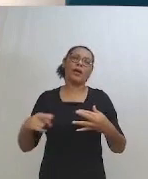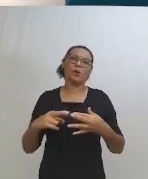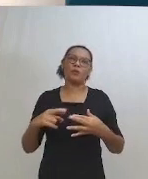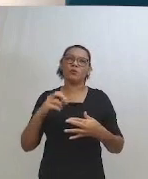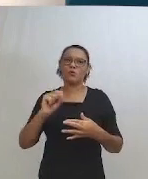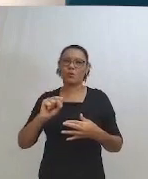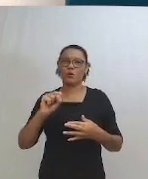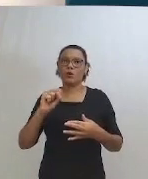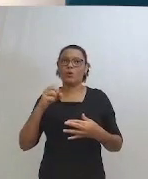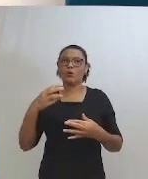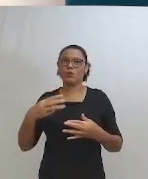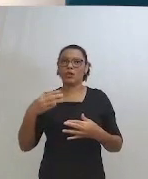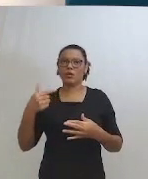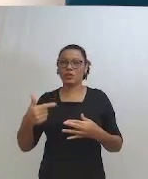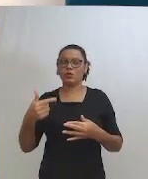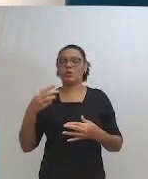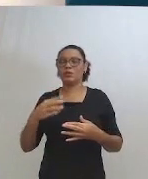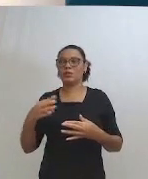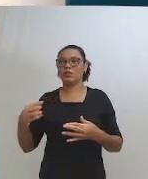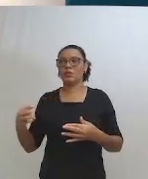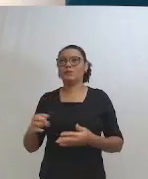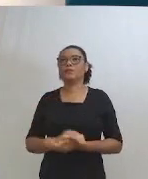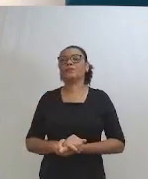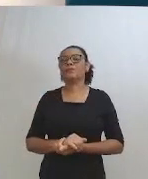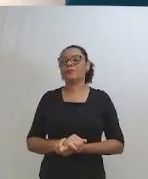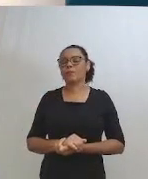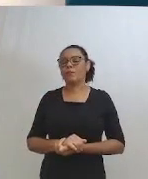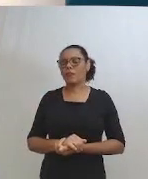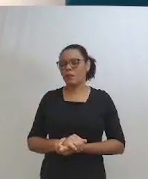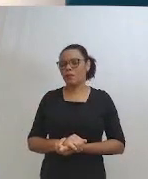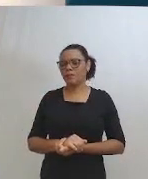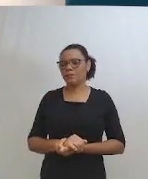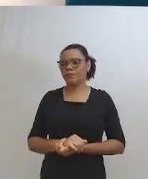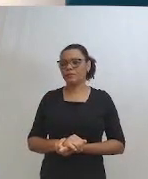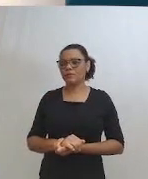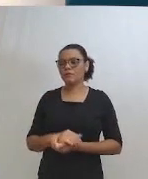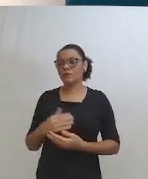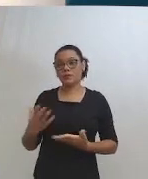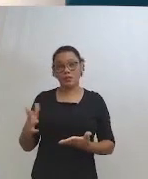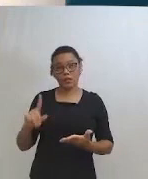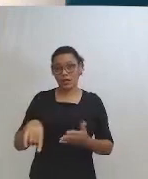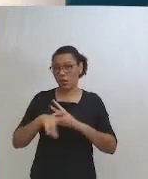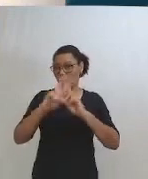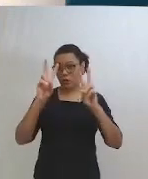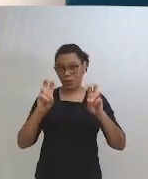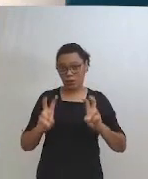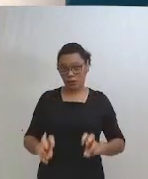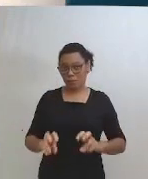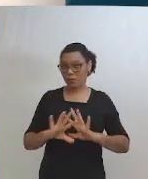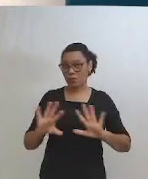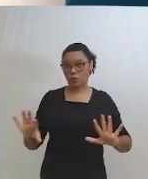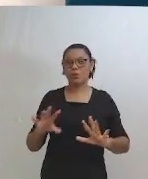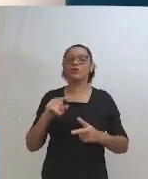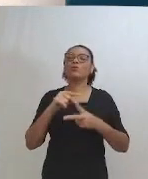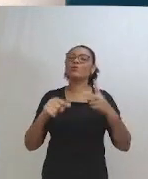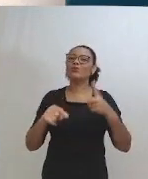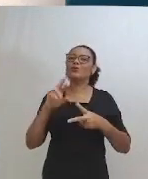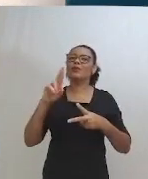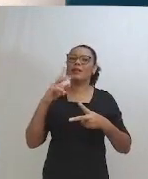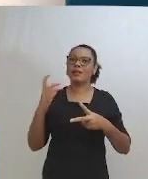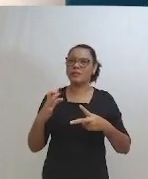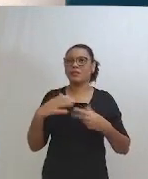83233 e do RHC 83447, que tratam da mesma matéria. Obrigado, senhor presidente, senhor relator, demais ministros